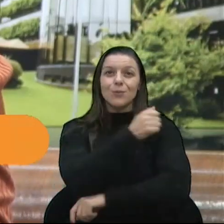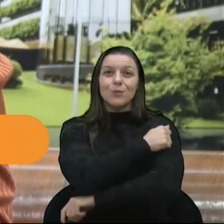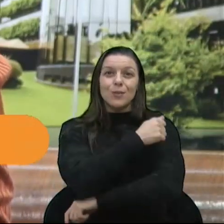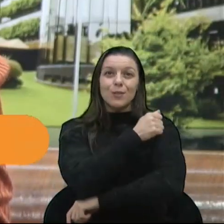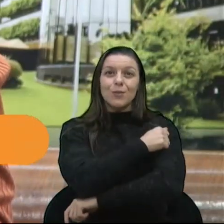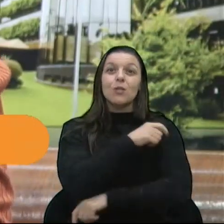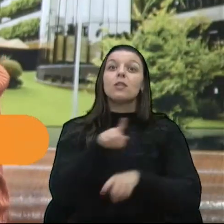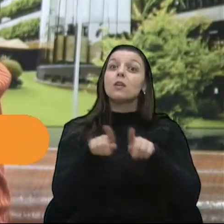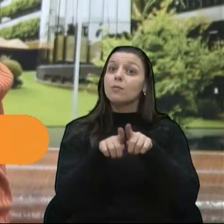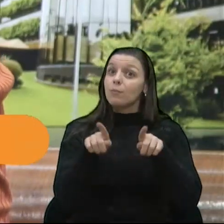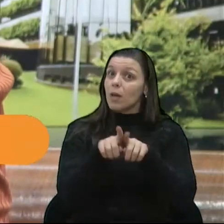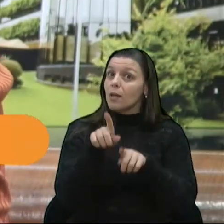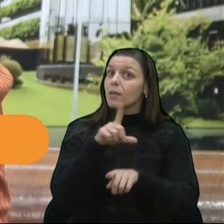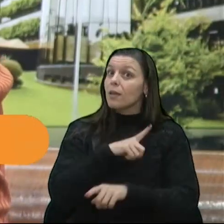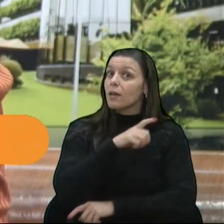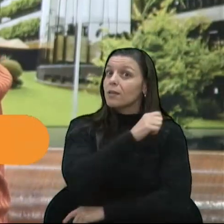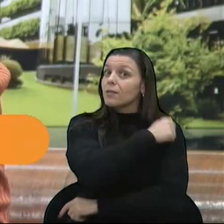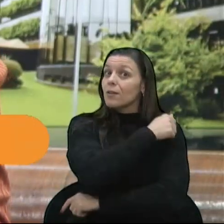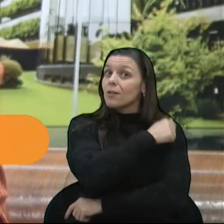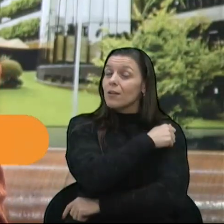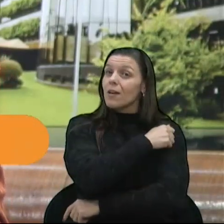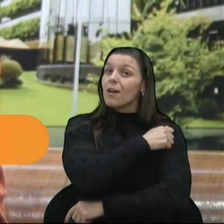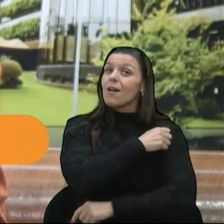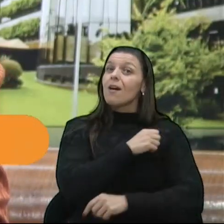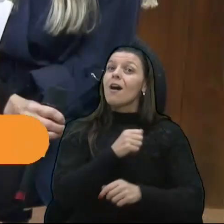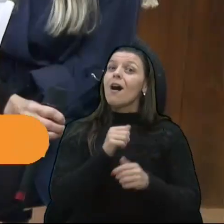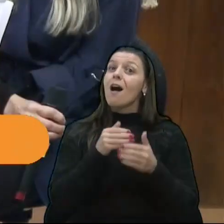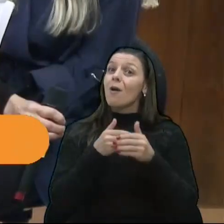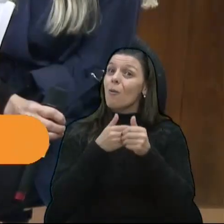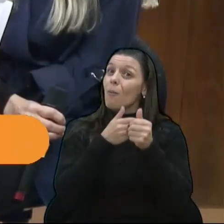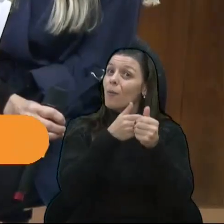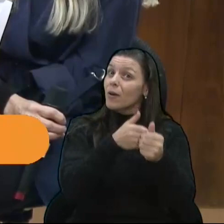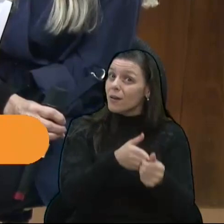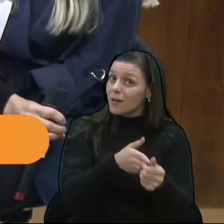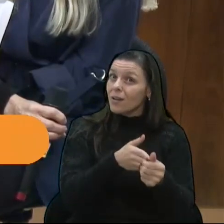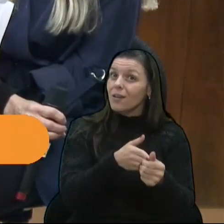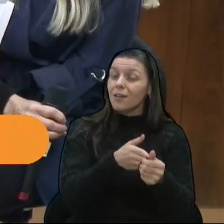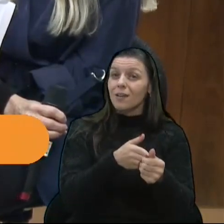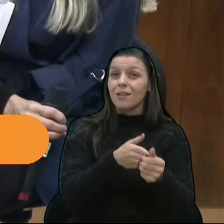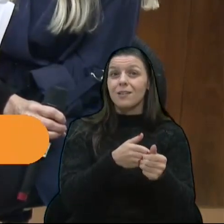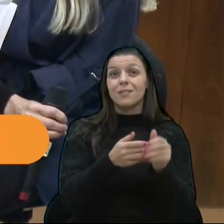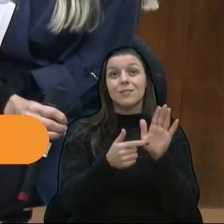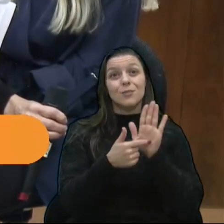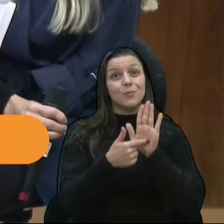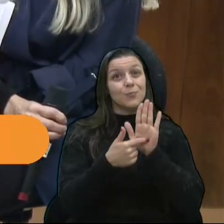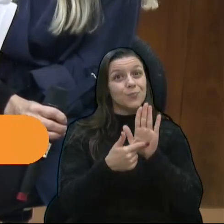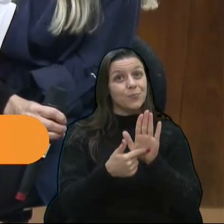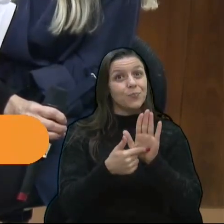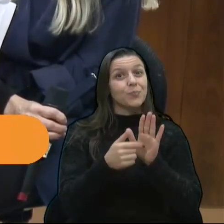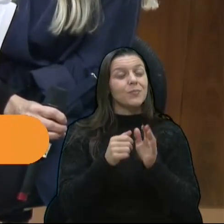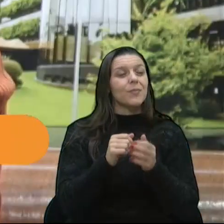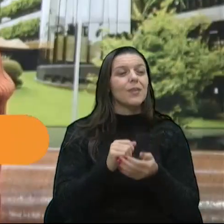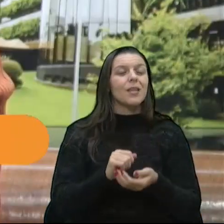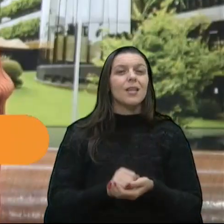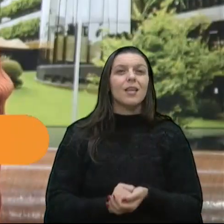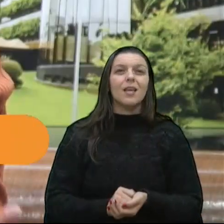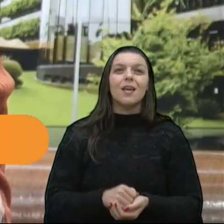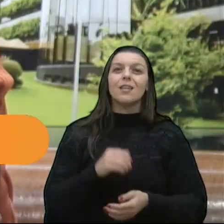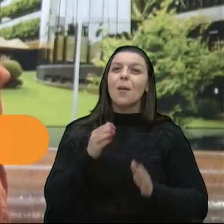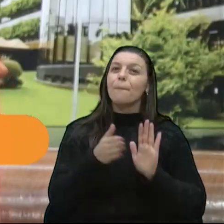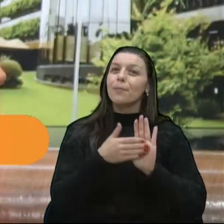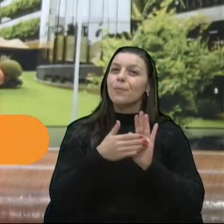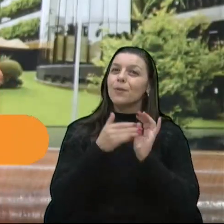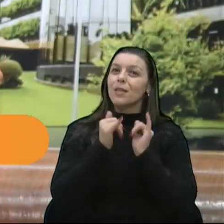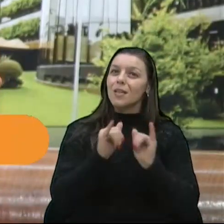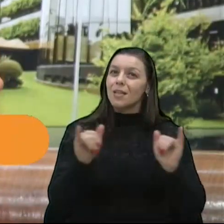estudantes acompanhando a nossa transmissão, e eu acho que é legal a gente pensar daqui para frente esse mercado da publicidade e da propaganda,